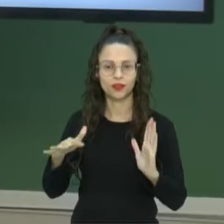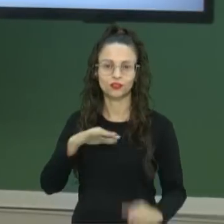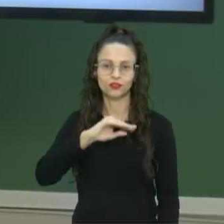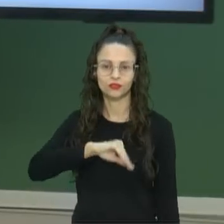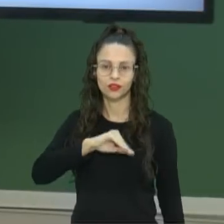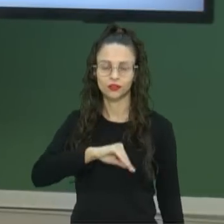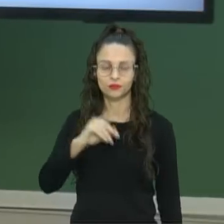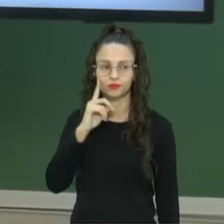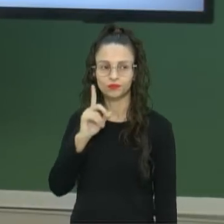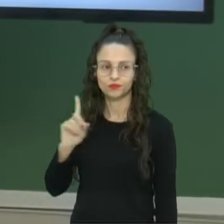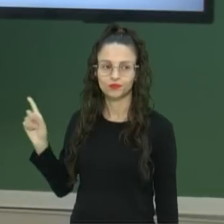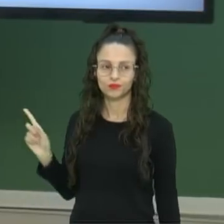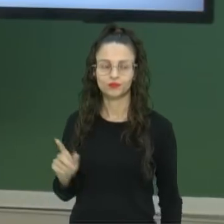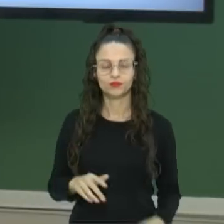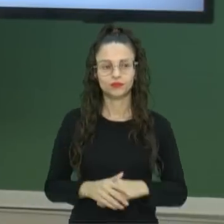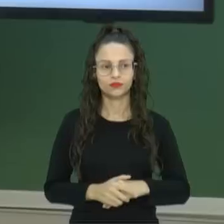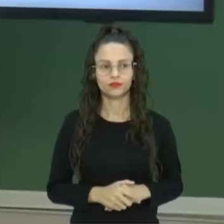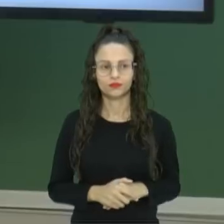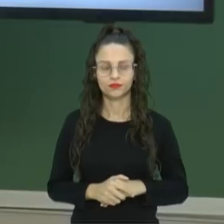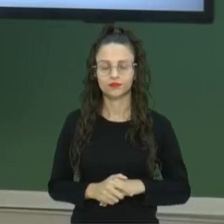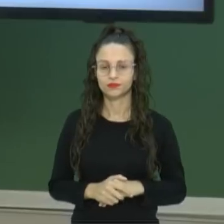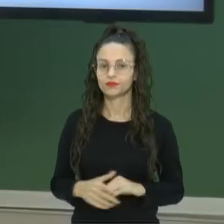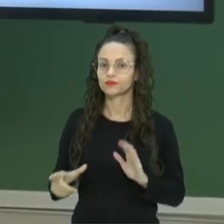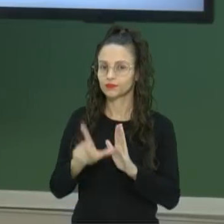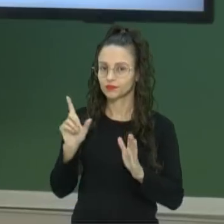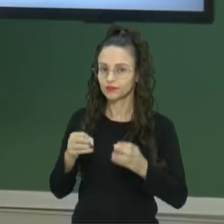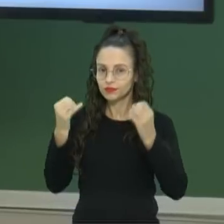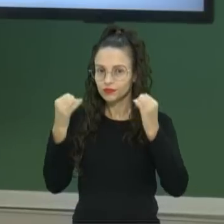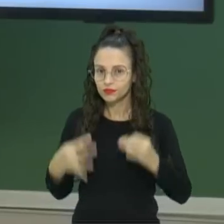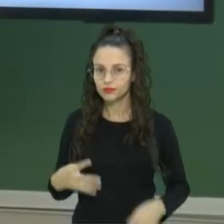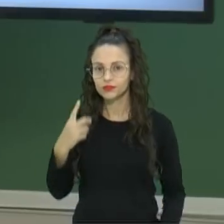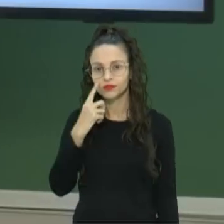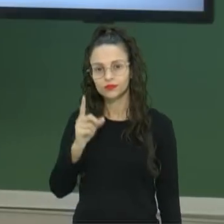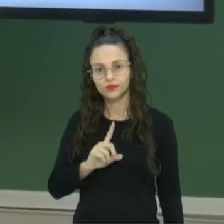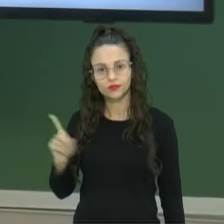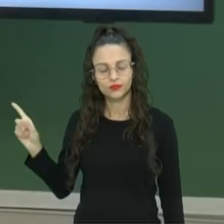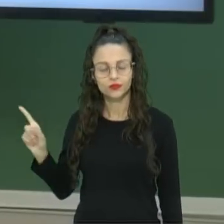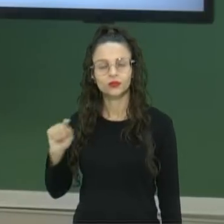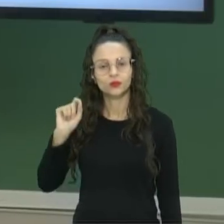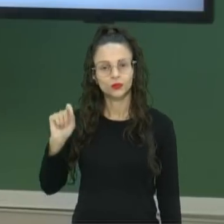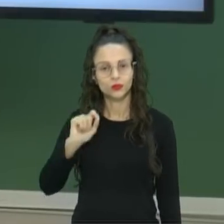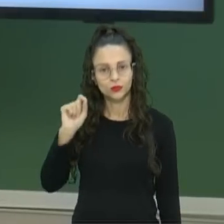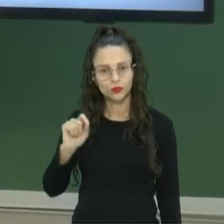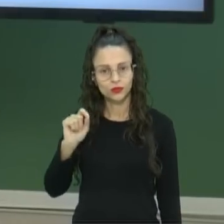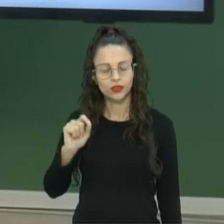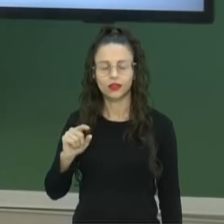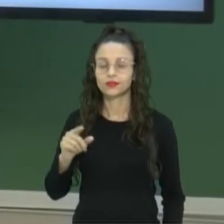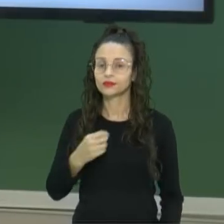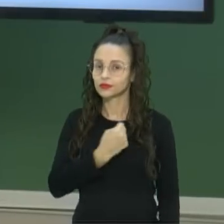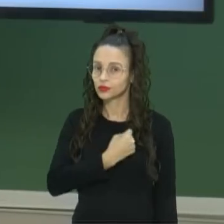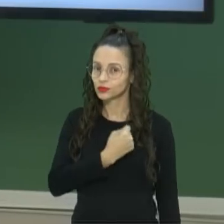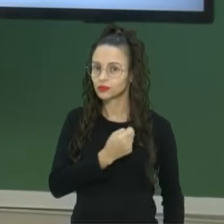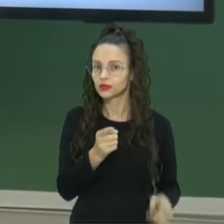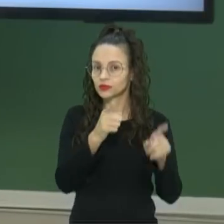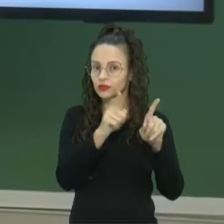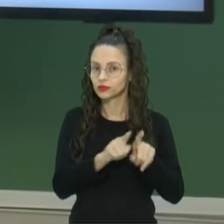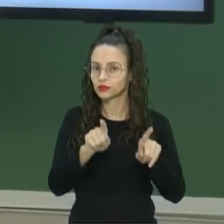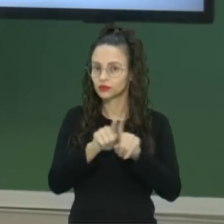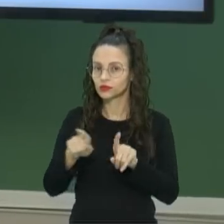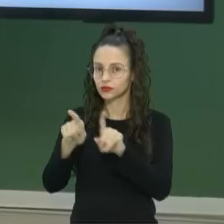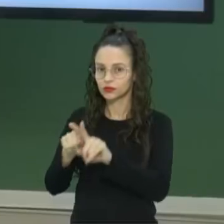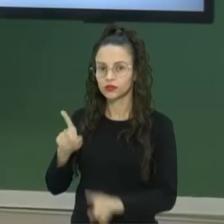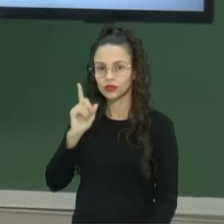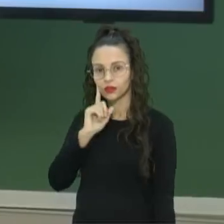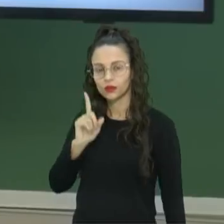entender um pouquinho, ó. Então, como eu falei para você, aqui nós temos a ideia nesse exercício de incidência, que é aquela história que eu